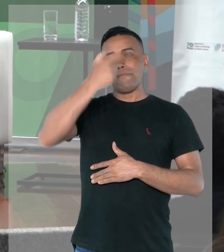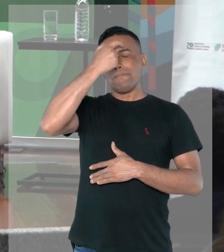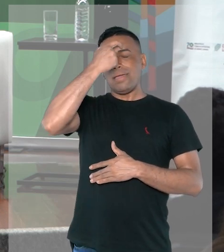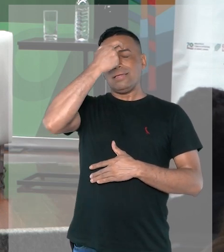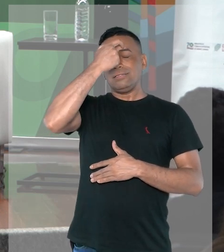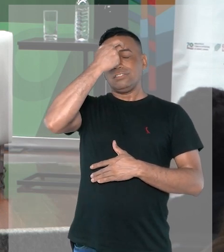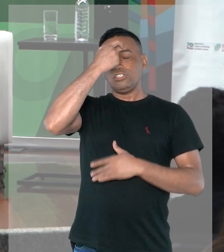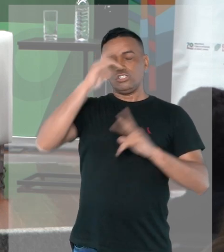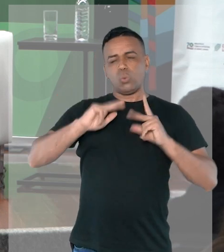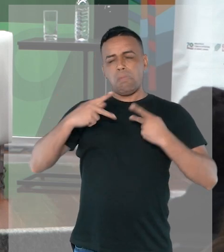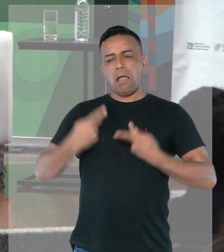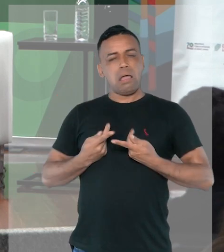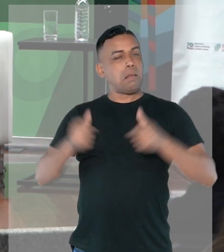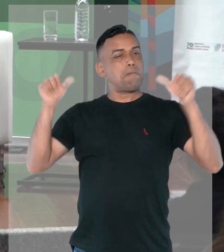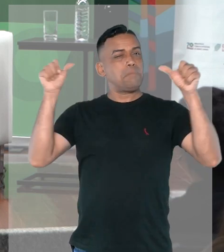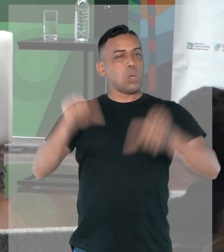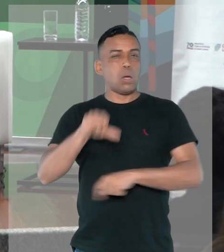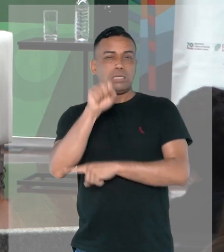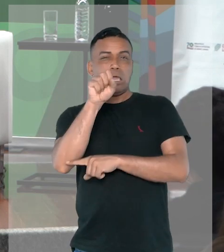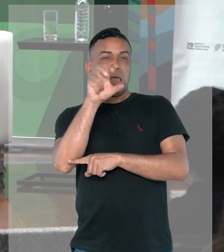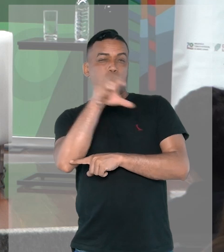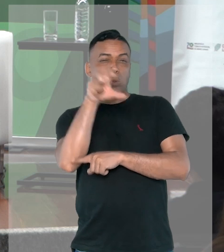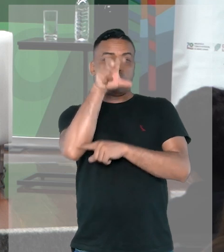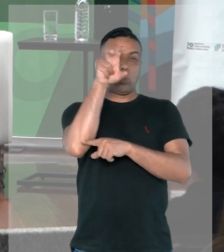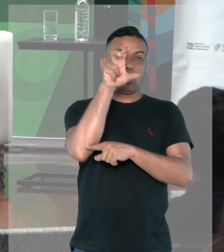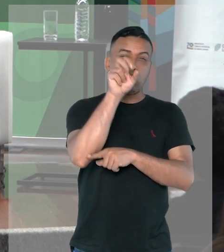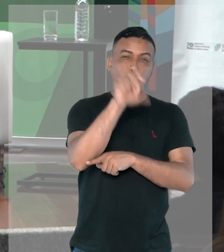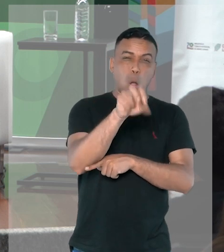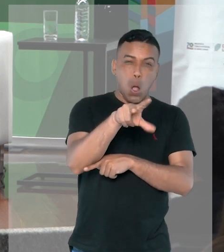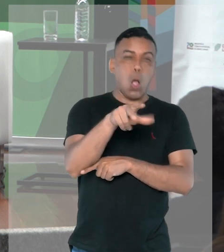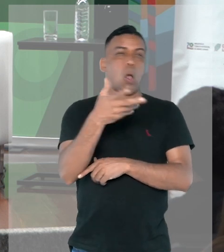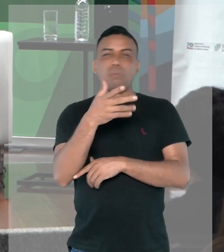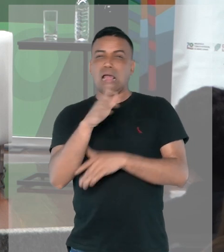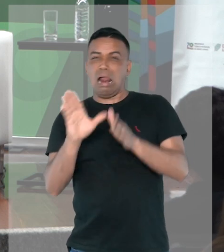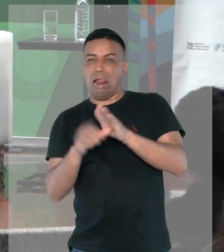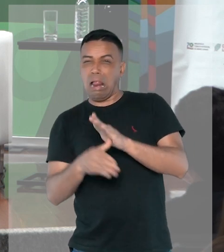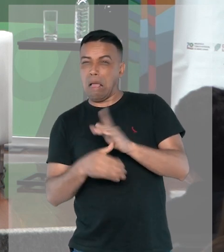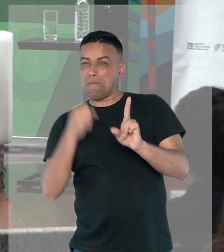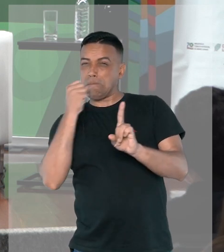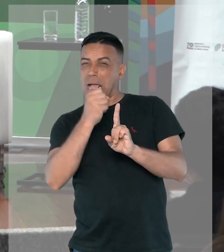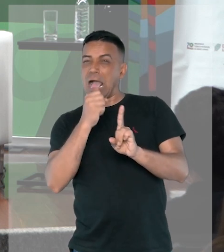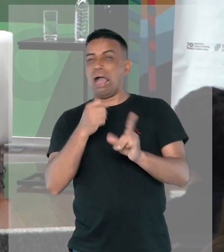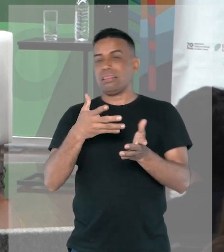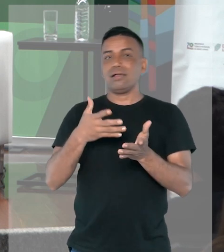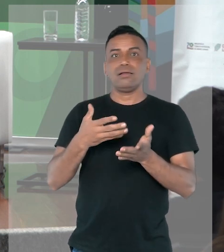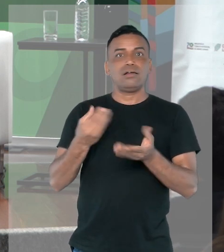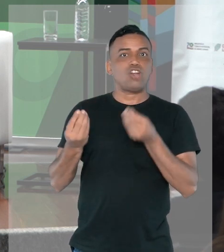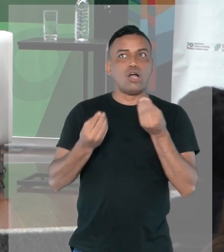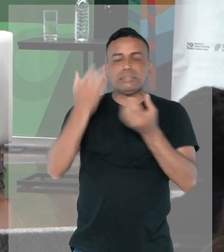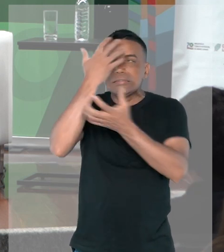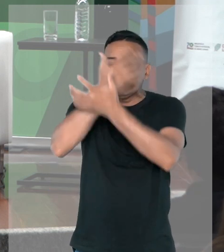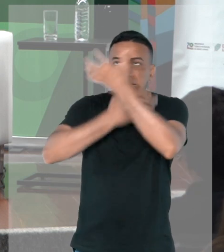cobras venenosas e assaltantes vingadores. Não é a mente do outro, não, a sua. Como é que nós nos enganamos,